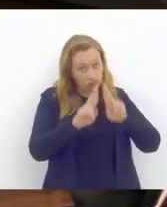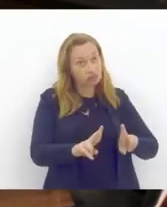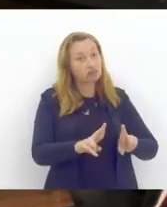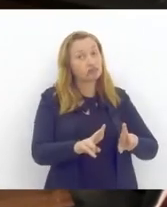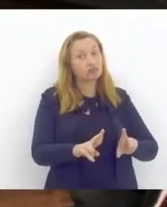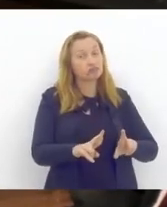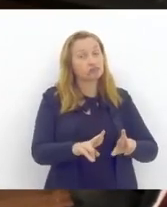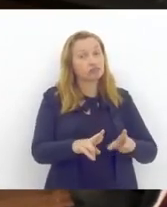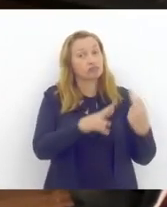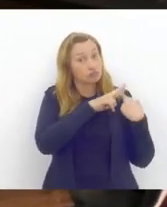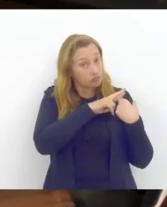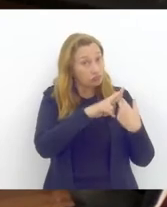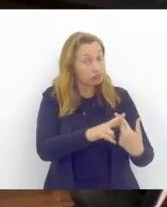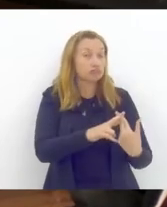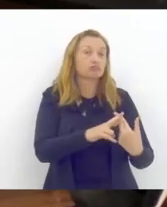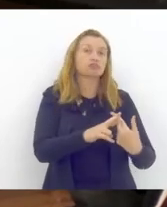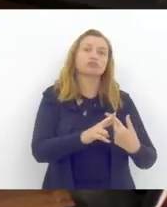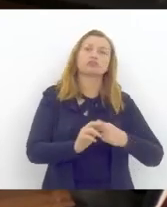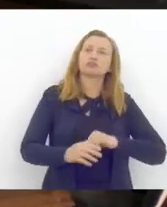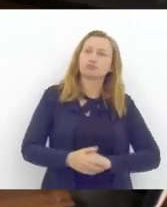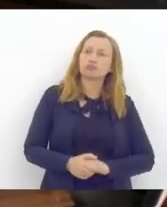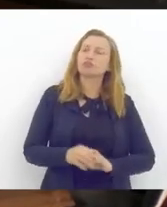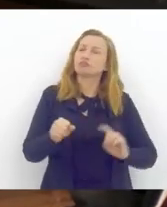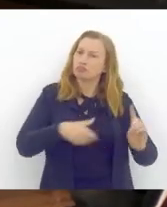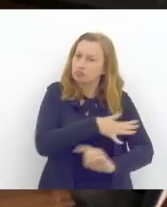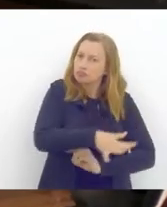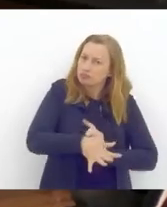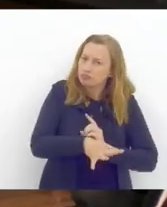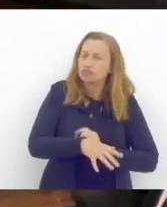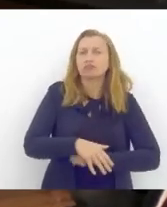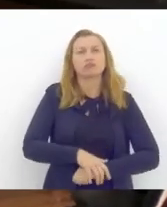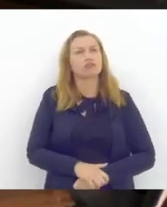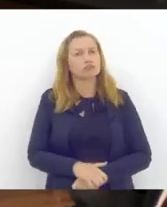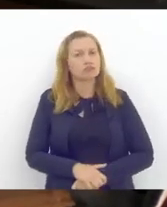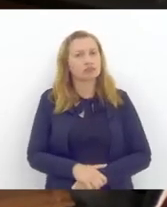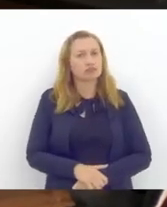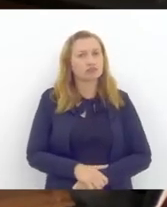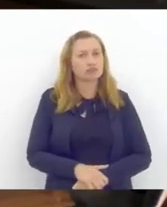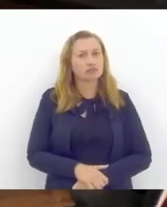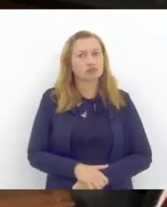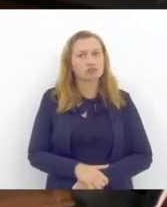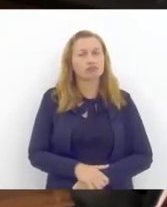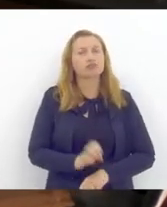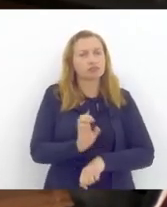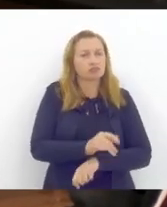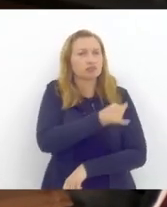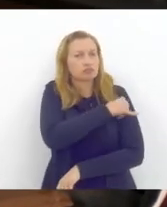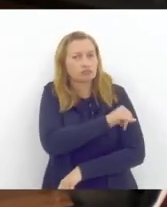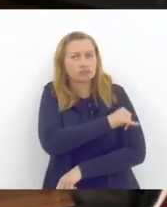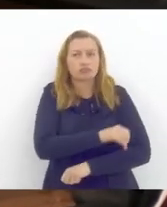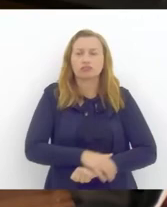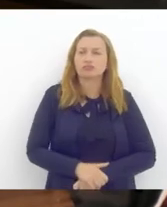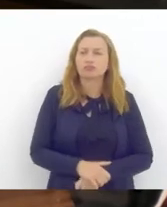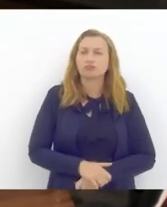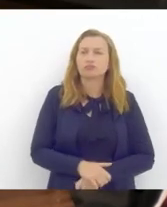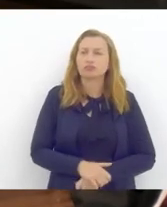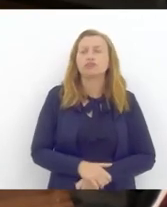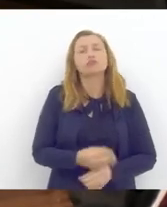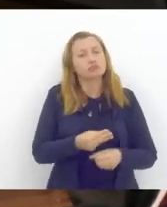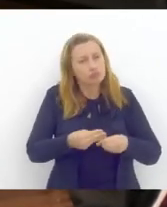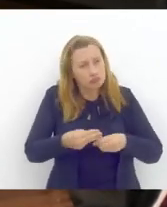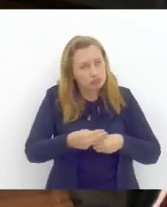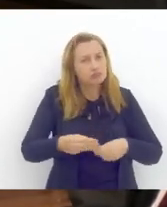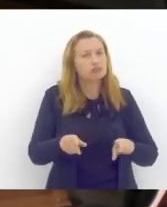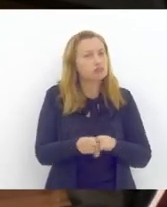responsabilidades com a sociedade do Estado do Rio de Janeiro, com os